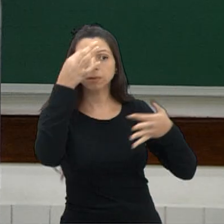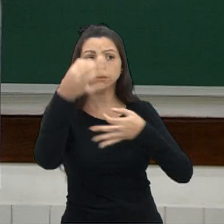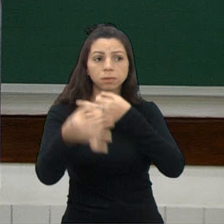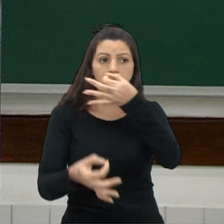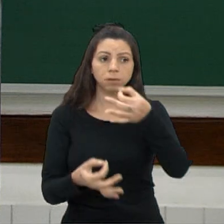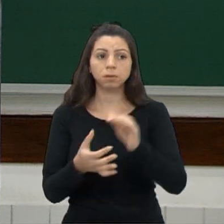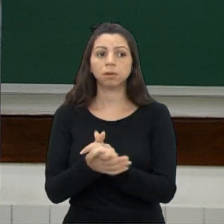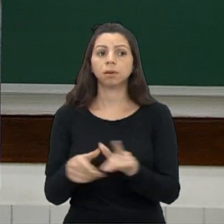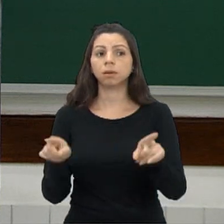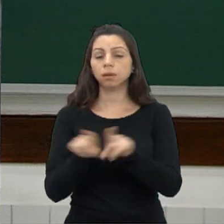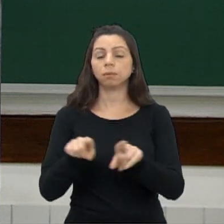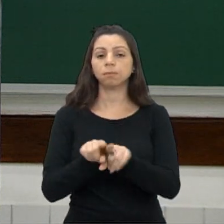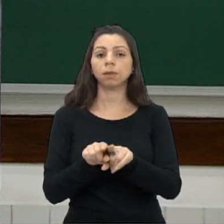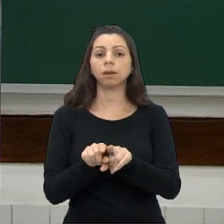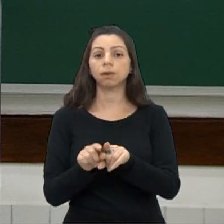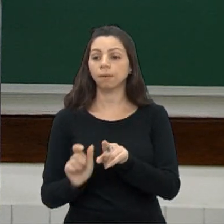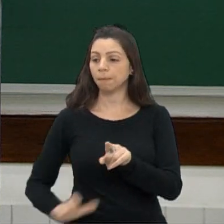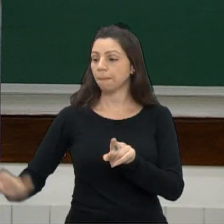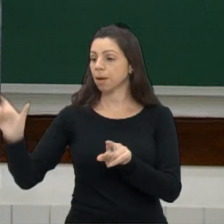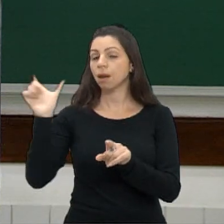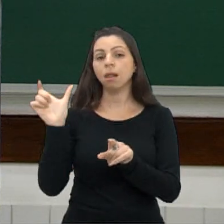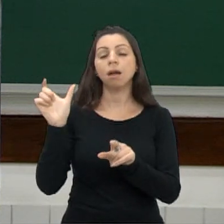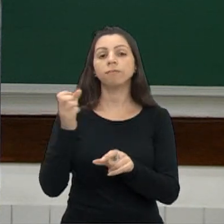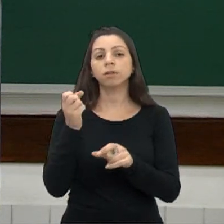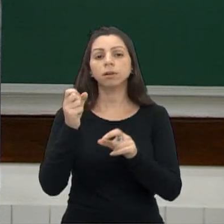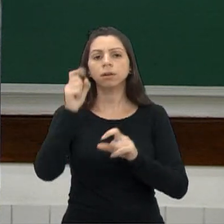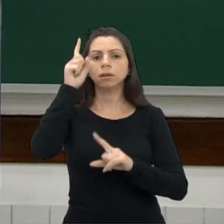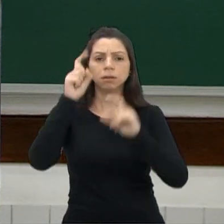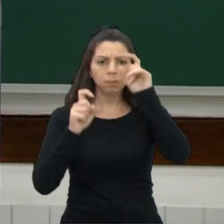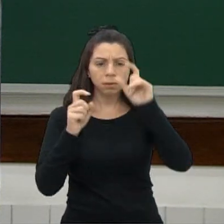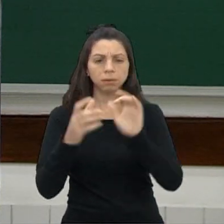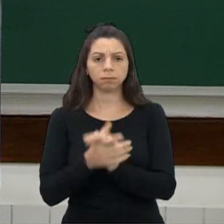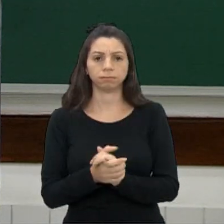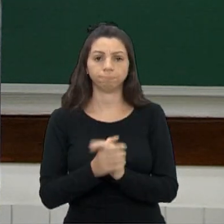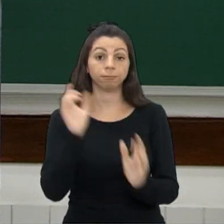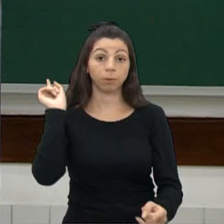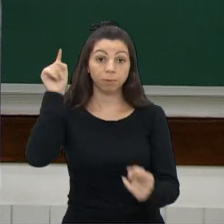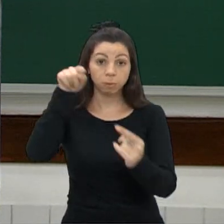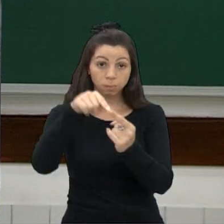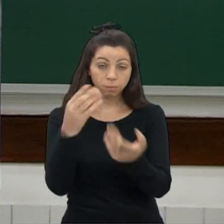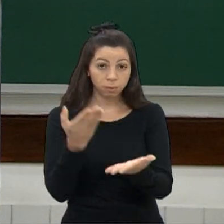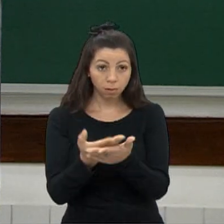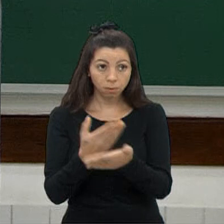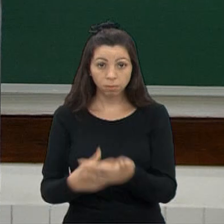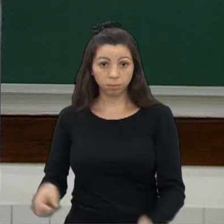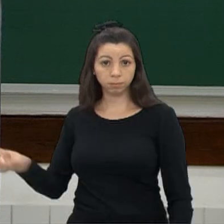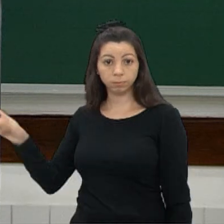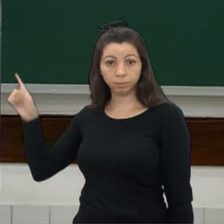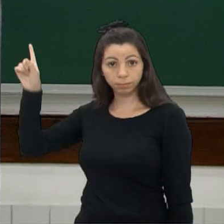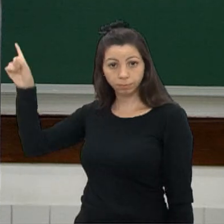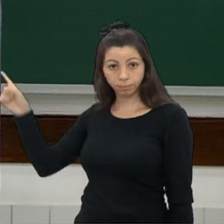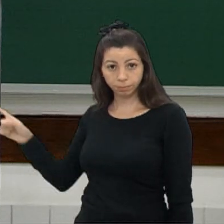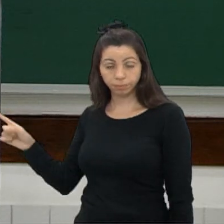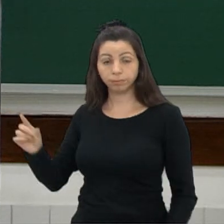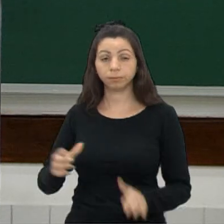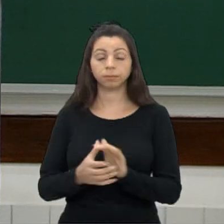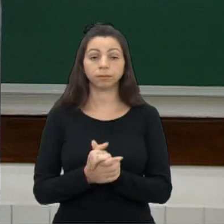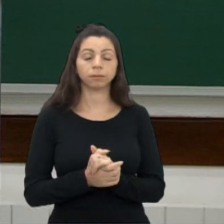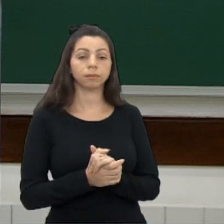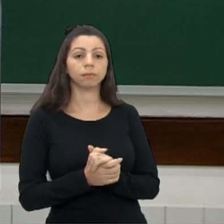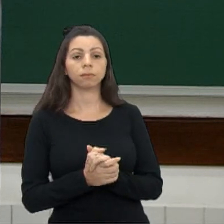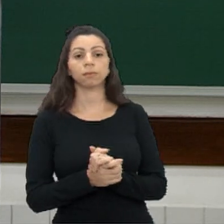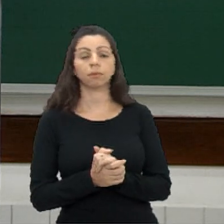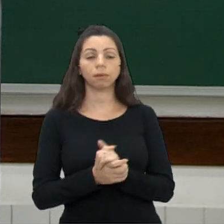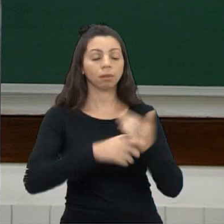Esses são os nossos objetivos da aula de hoje. Vamos ler o fragmento do romance,